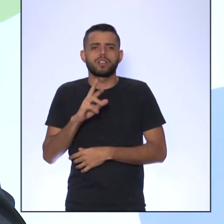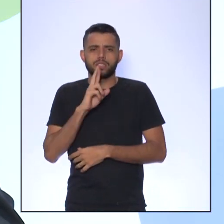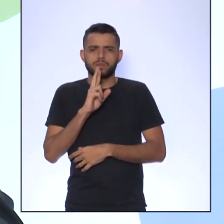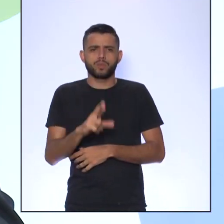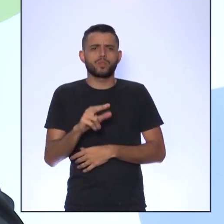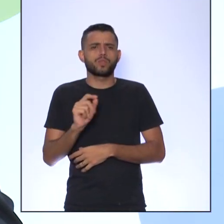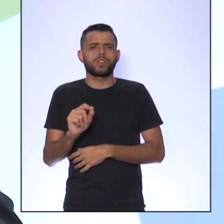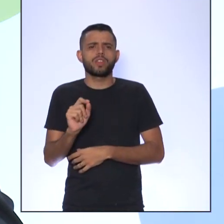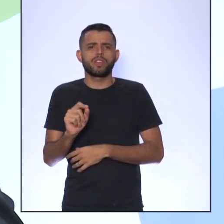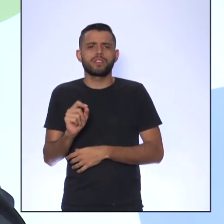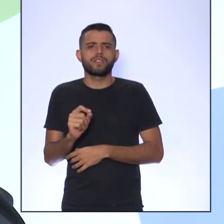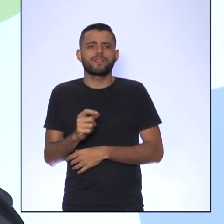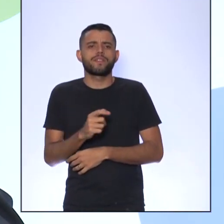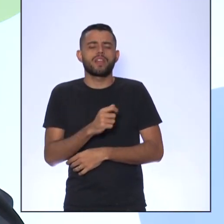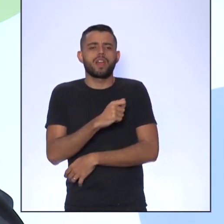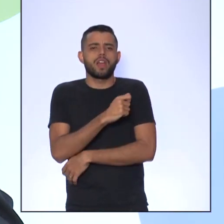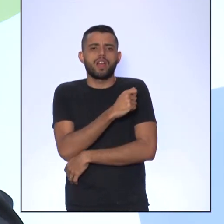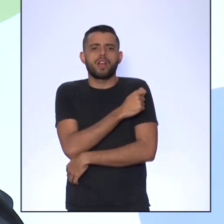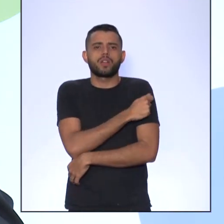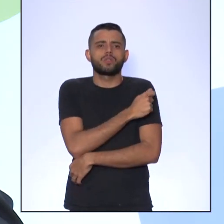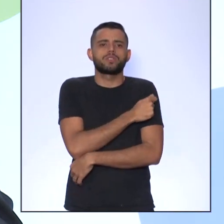respondeu a aluna